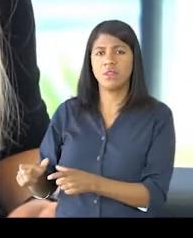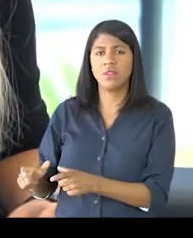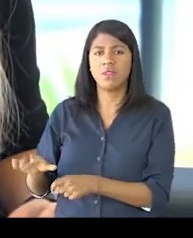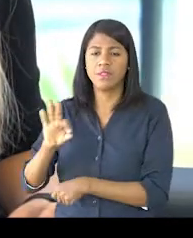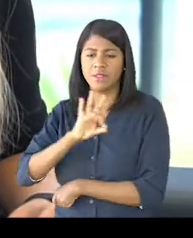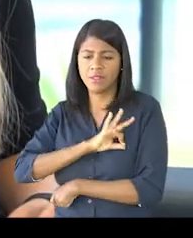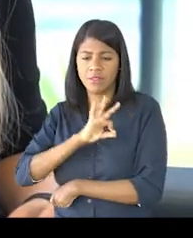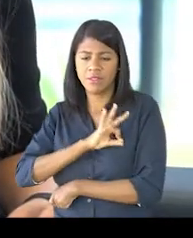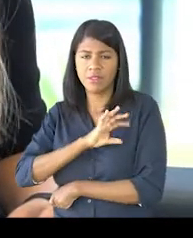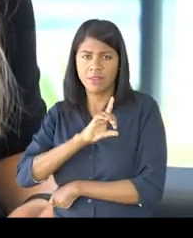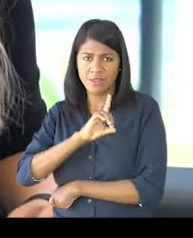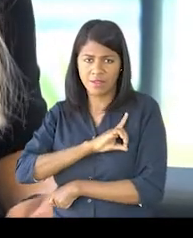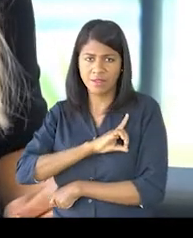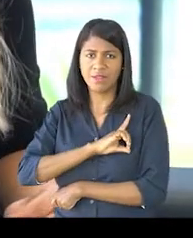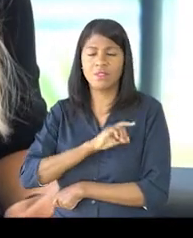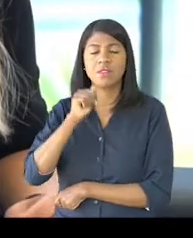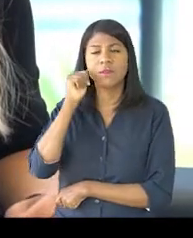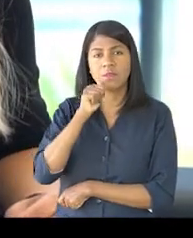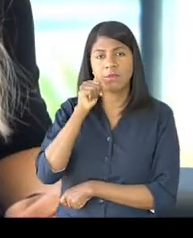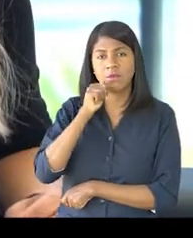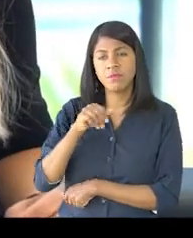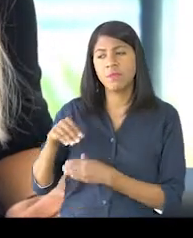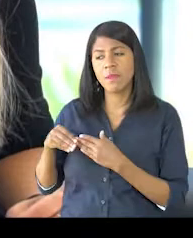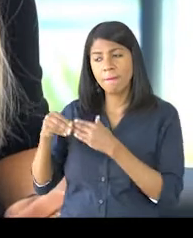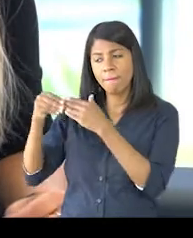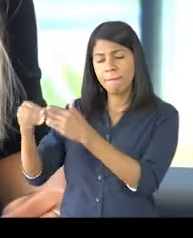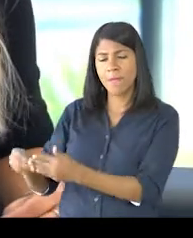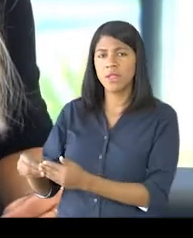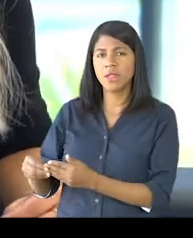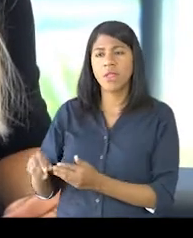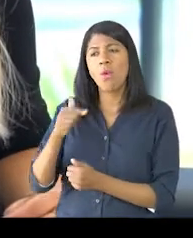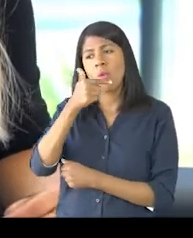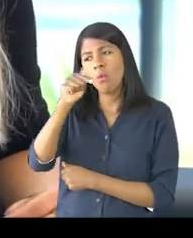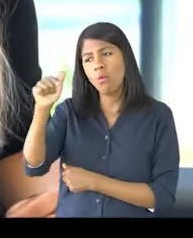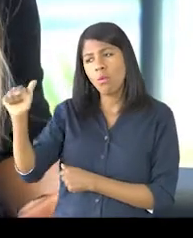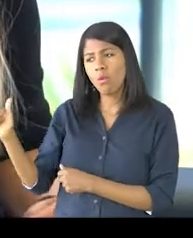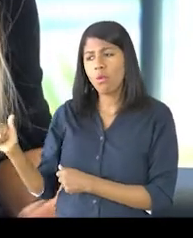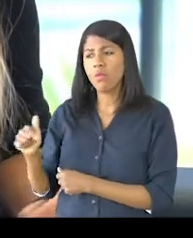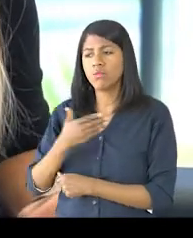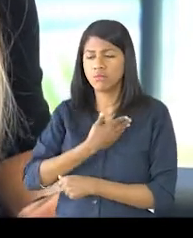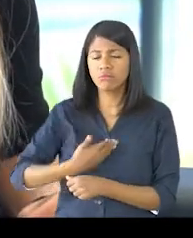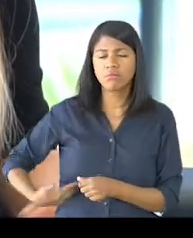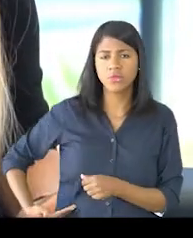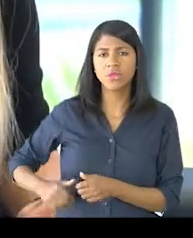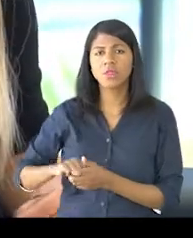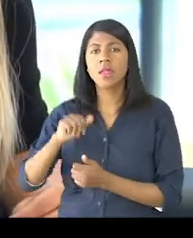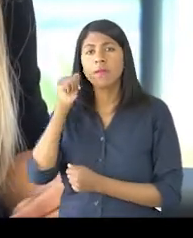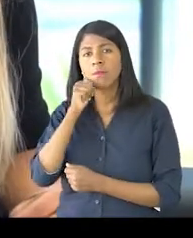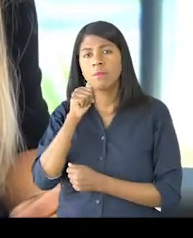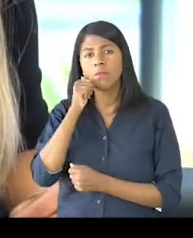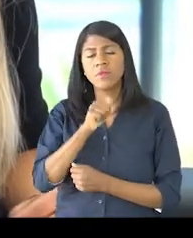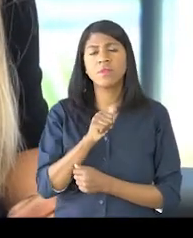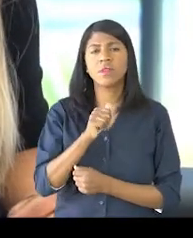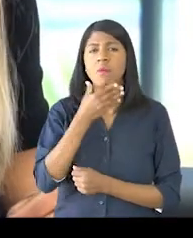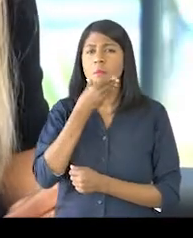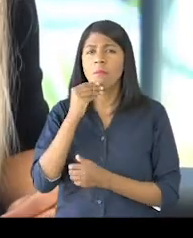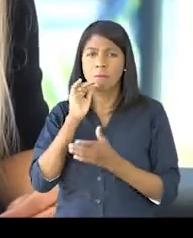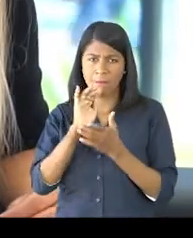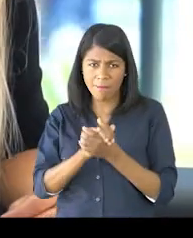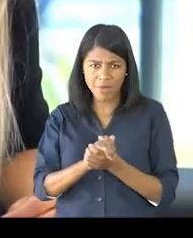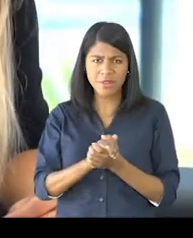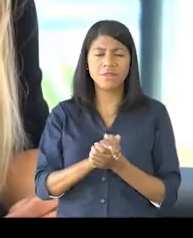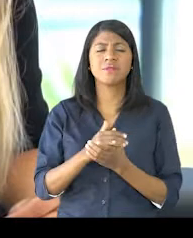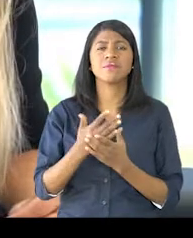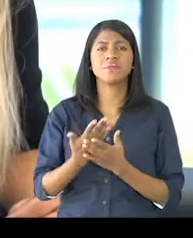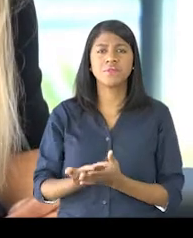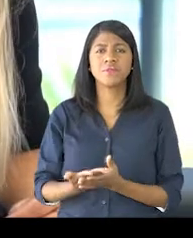ficar na Casa Abrigo, que funciona 24 horas, com segurança, num período de até 3 meses e